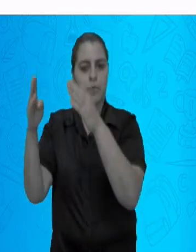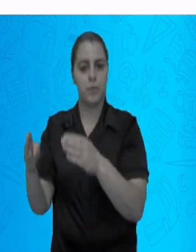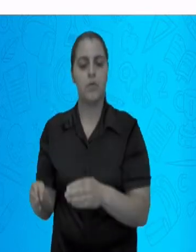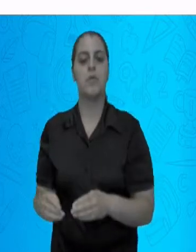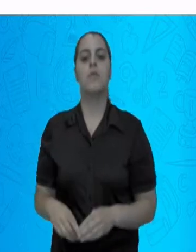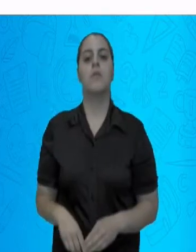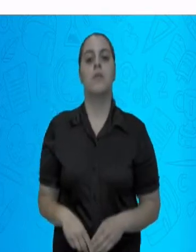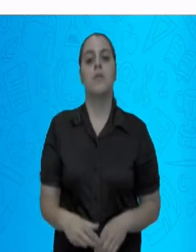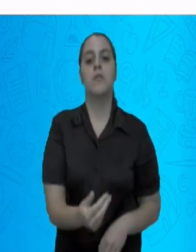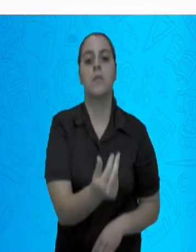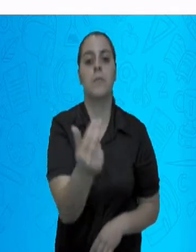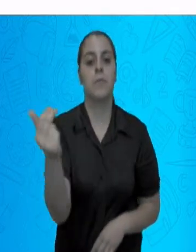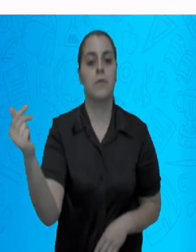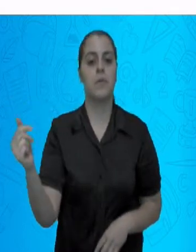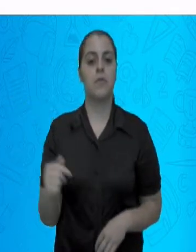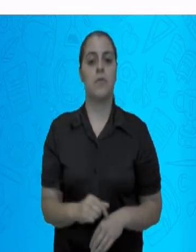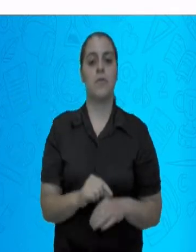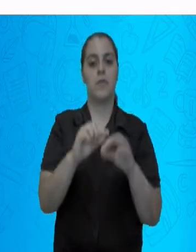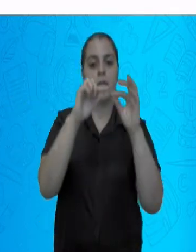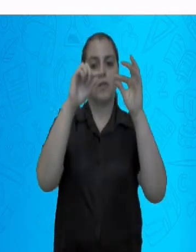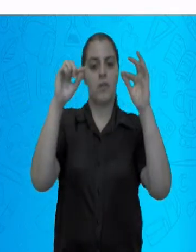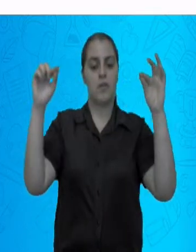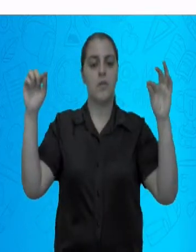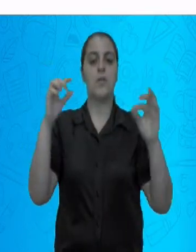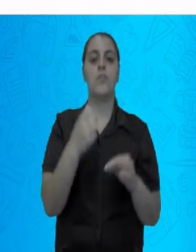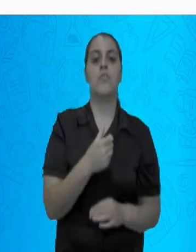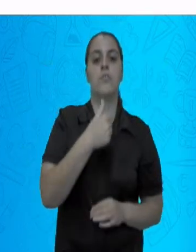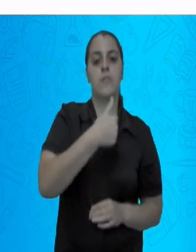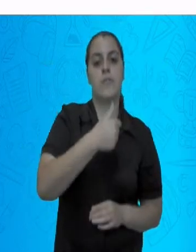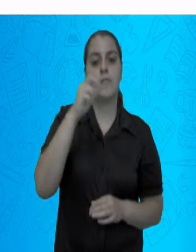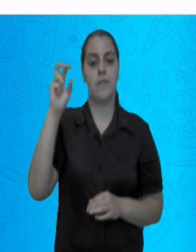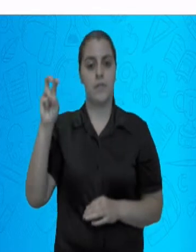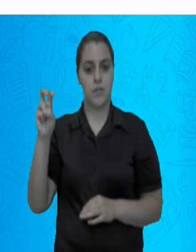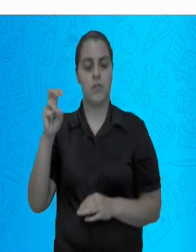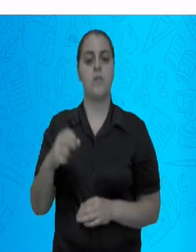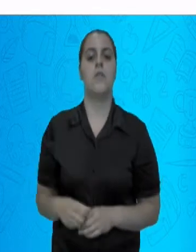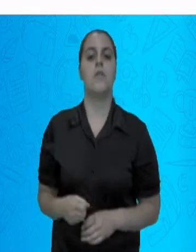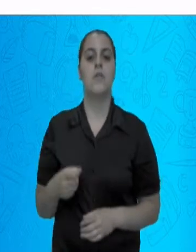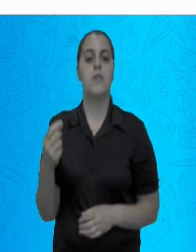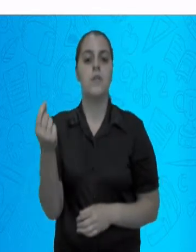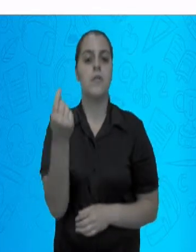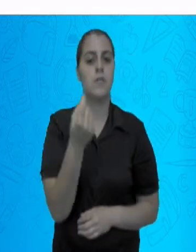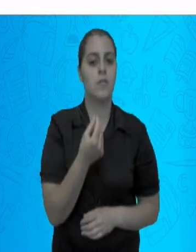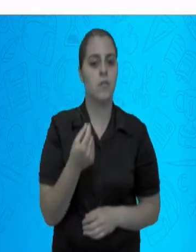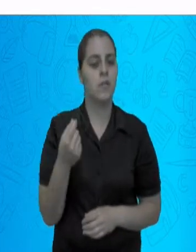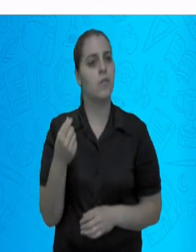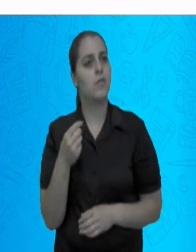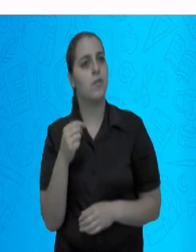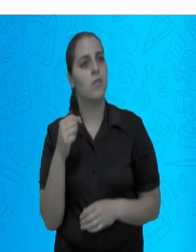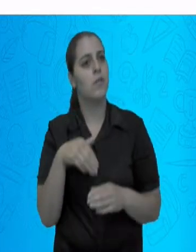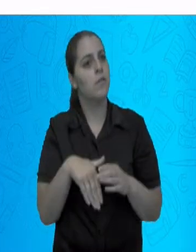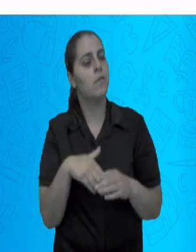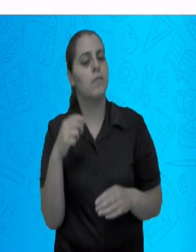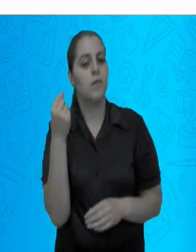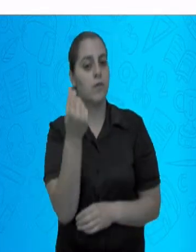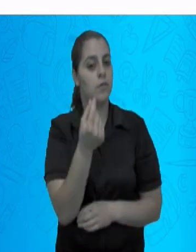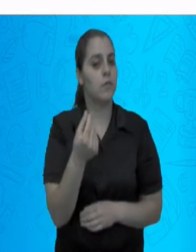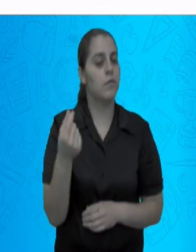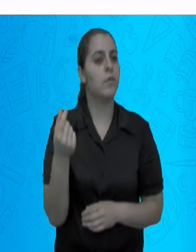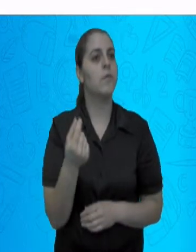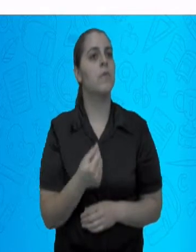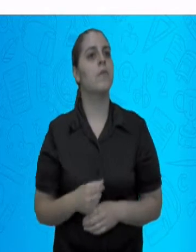na mesma linha de 15 votos. Então, nós vamos escrever a resposta,